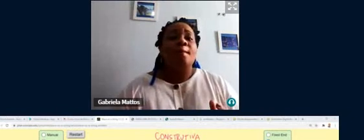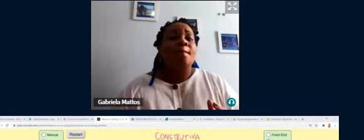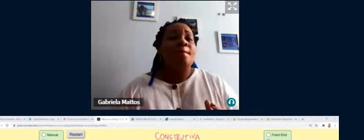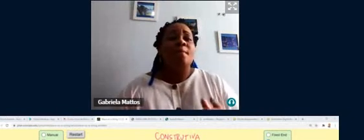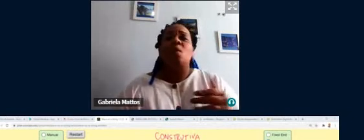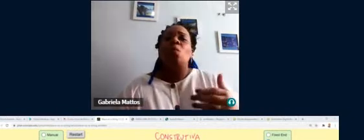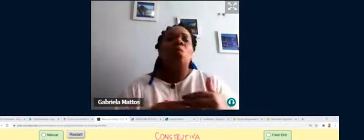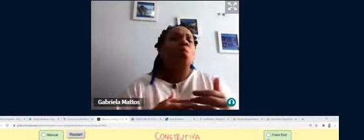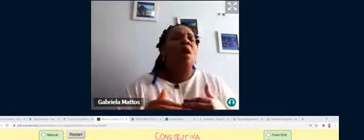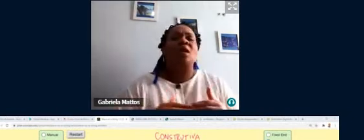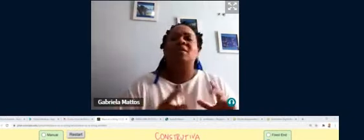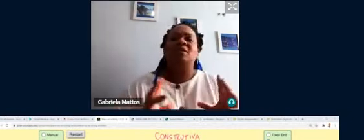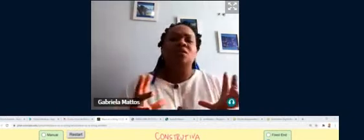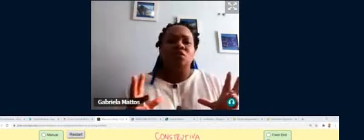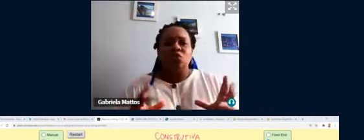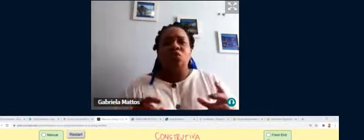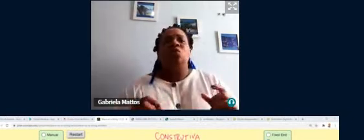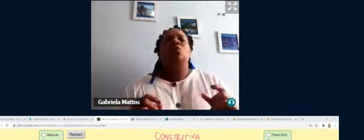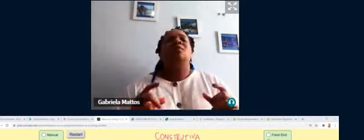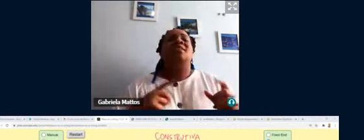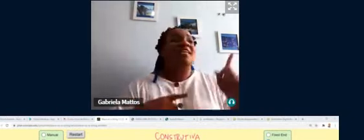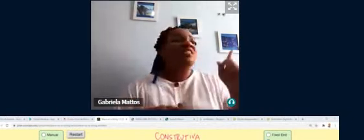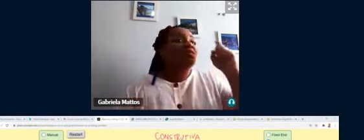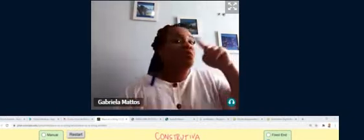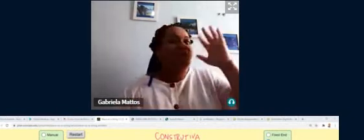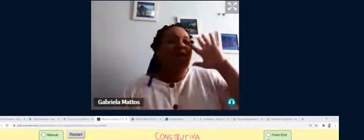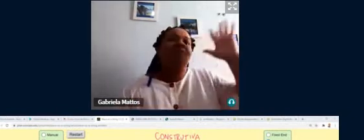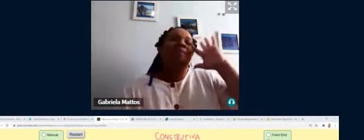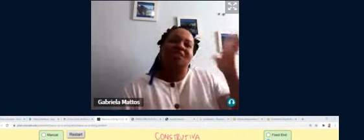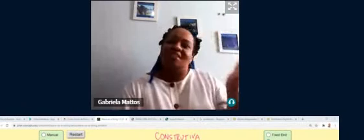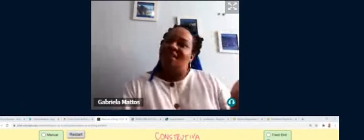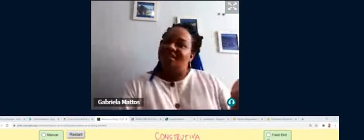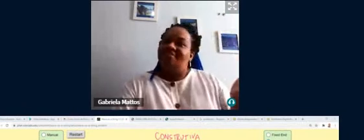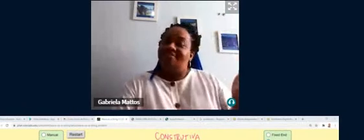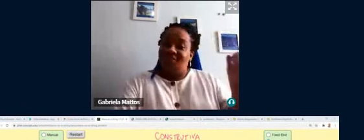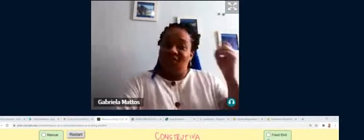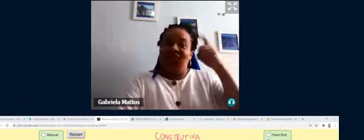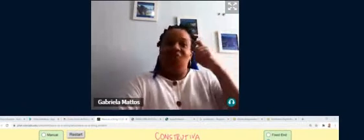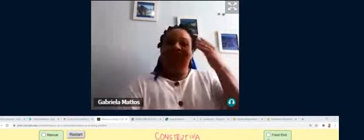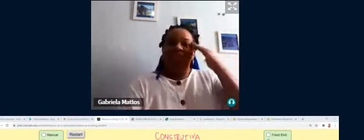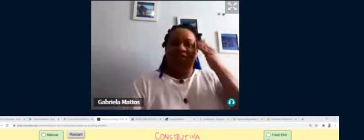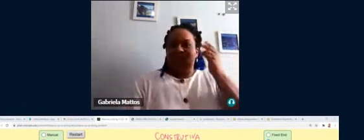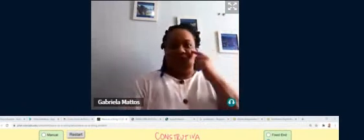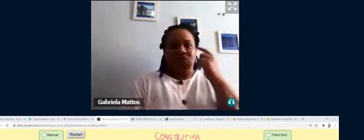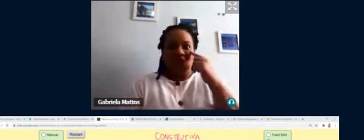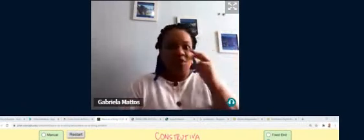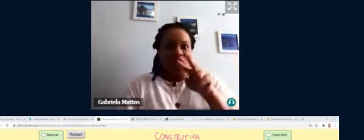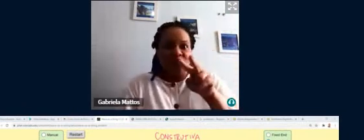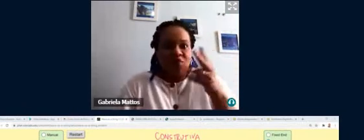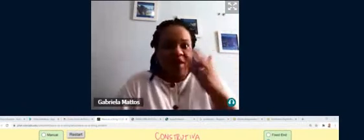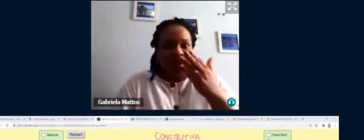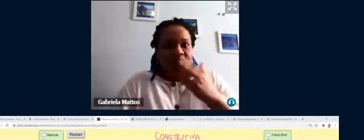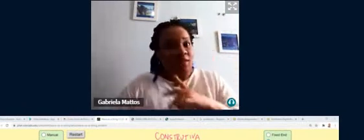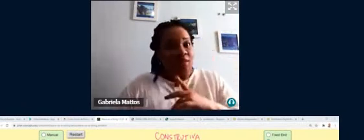a totalidade dos alunos, têm dificuldade de imaginar esta situação. É difícil entender isso se você não vê acontecendo, pelo menos no laboratório